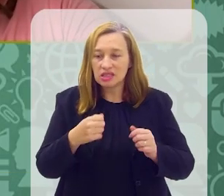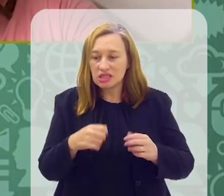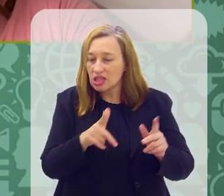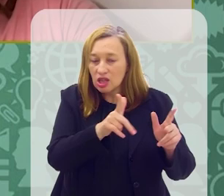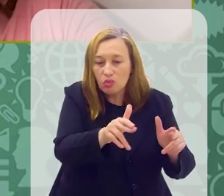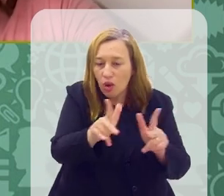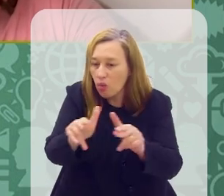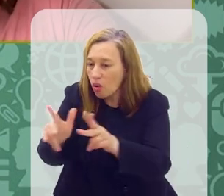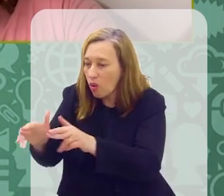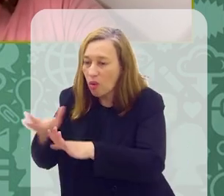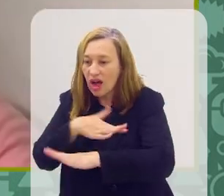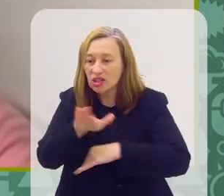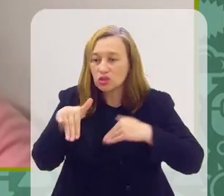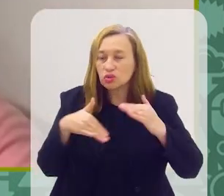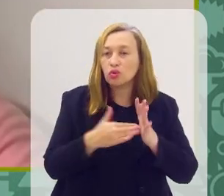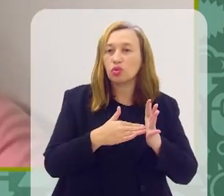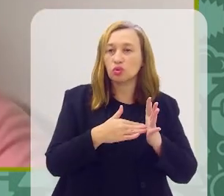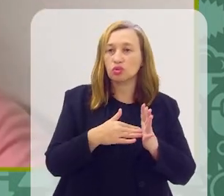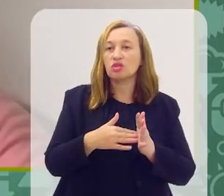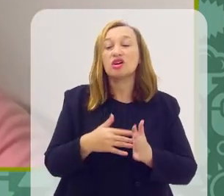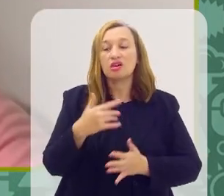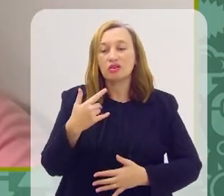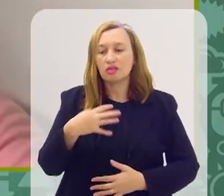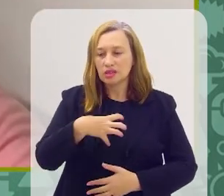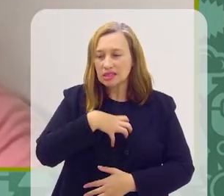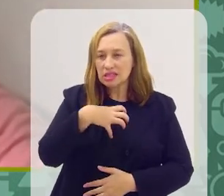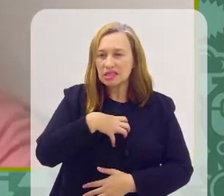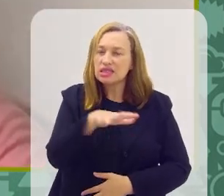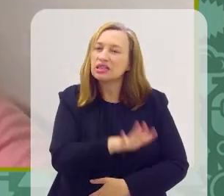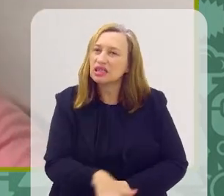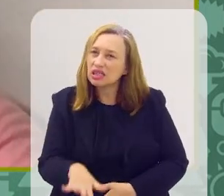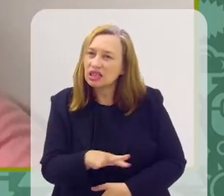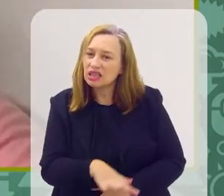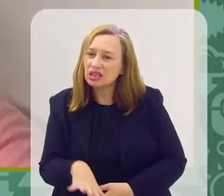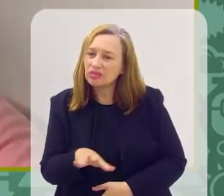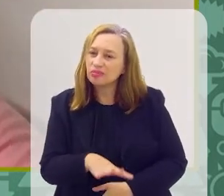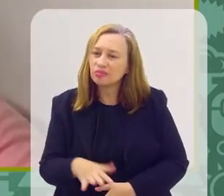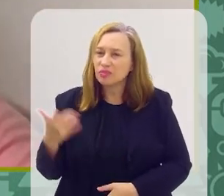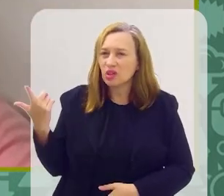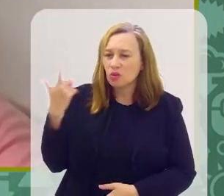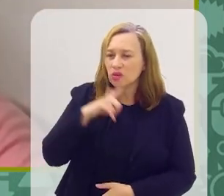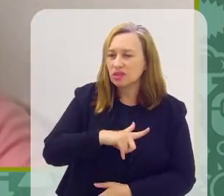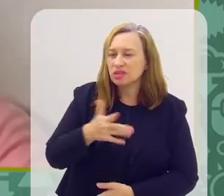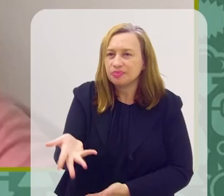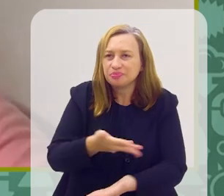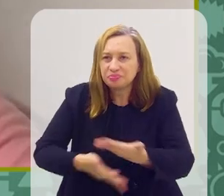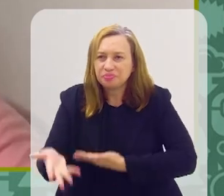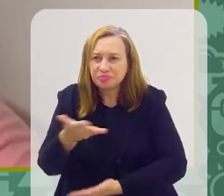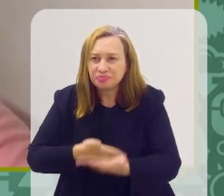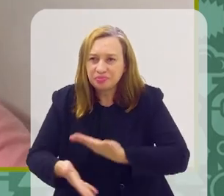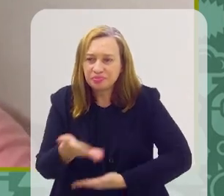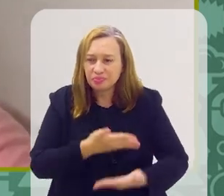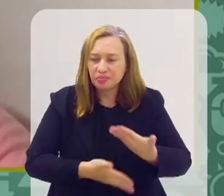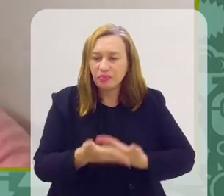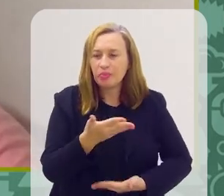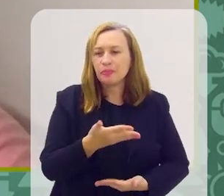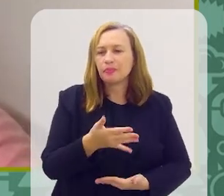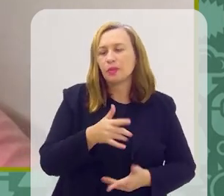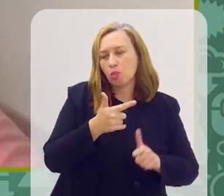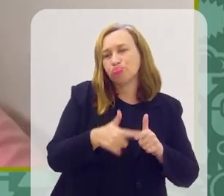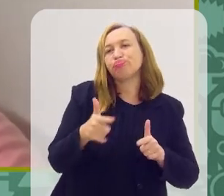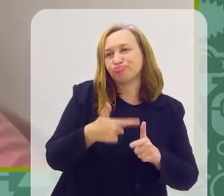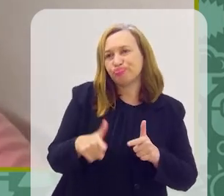ali ao seu redor. Isso faz com que ela, de certa forma, né, já tenha já condições de lidar, infelizmente, com